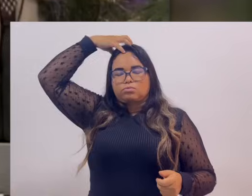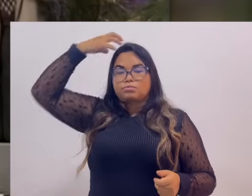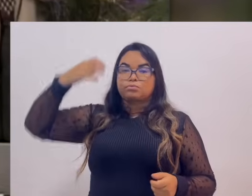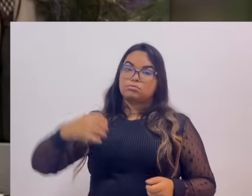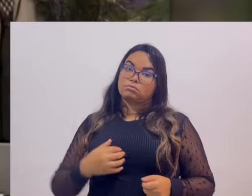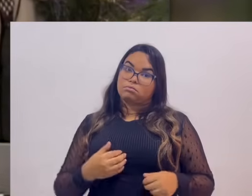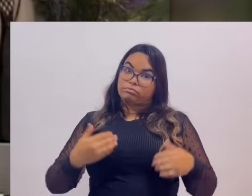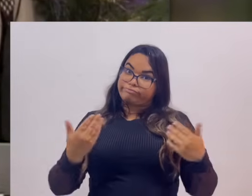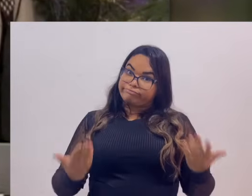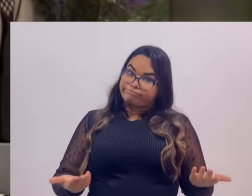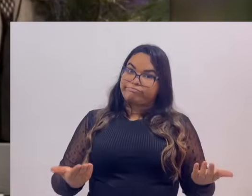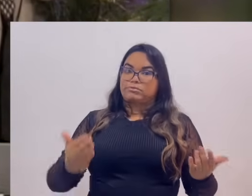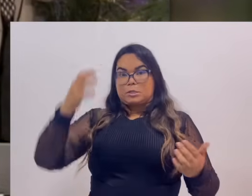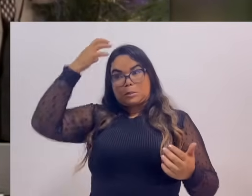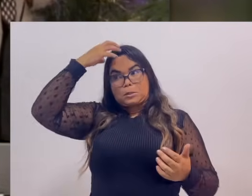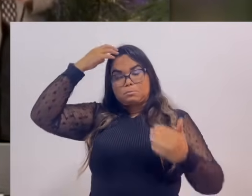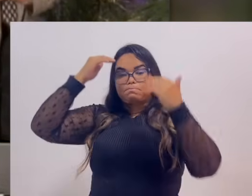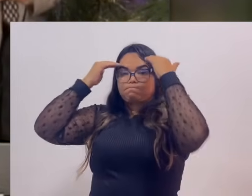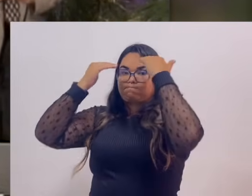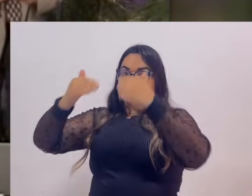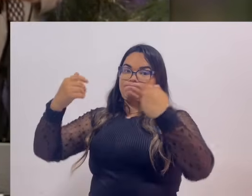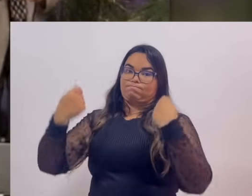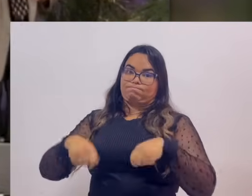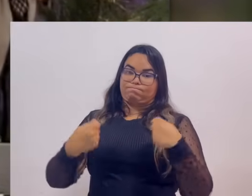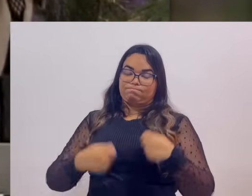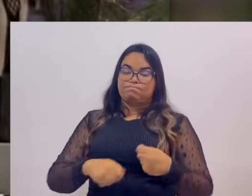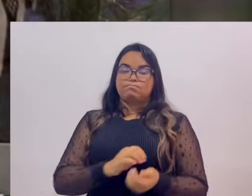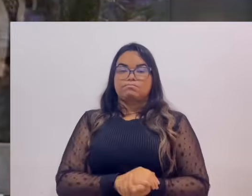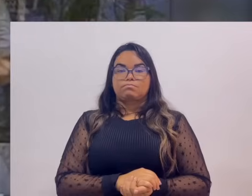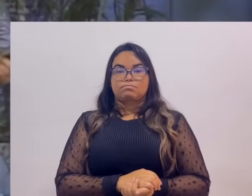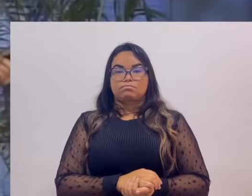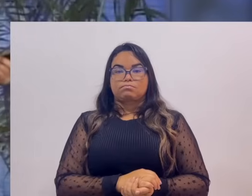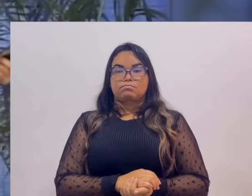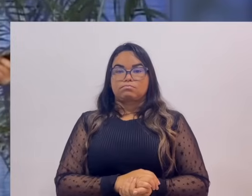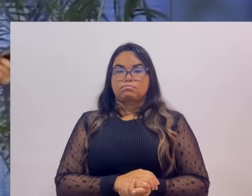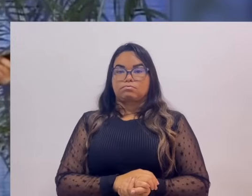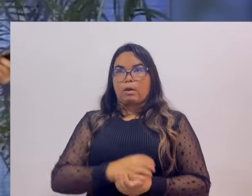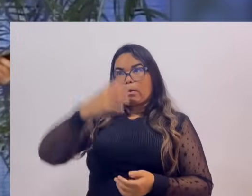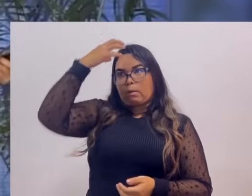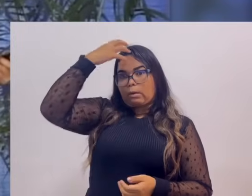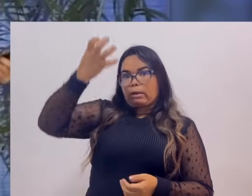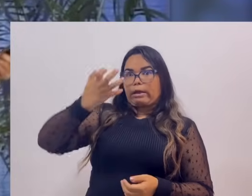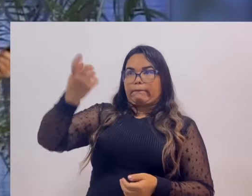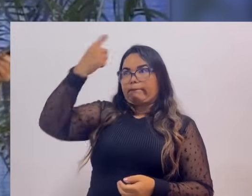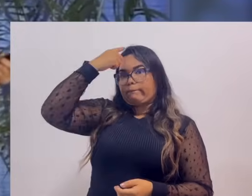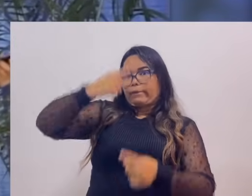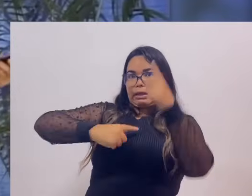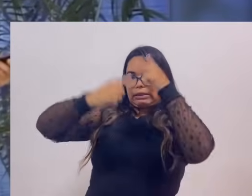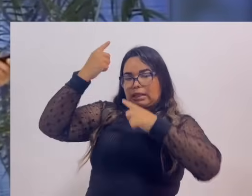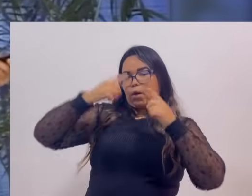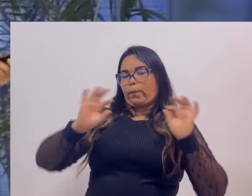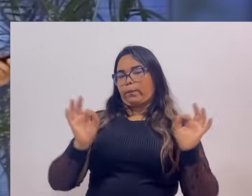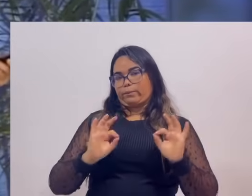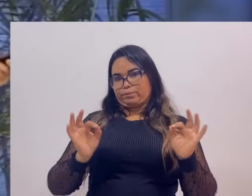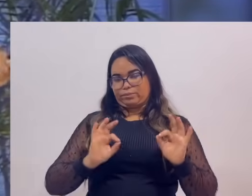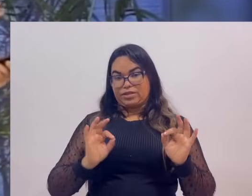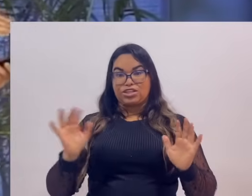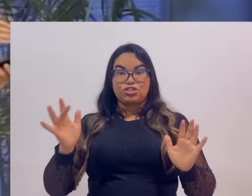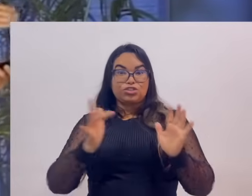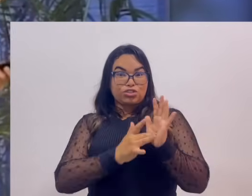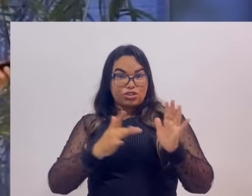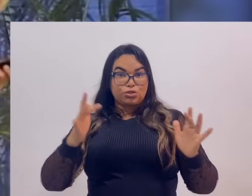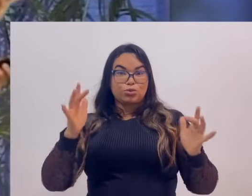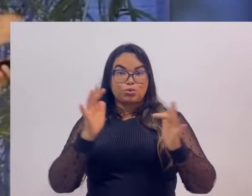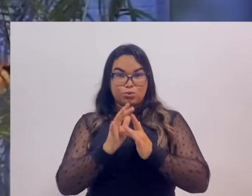meu salvador pessoal e meu rei e um rei é alguém a quem tem que se obedecer não porque ele